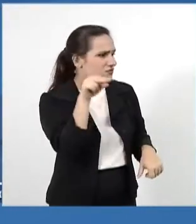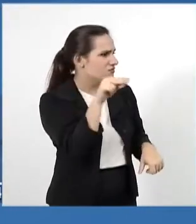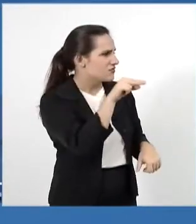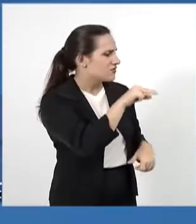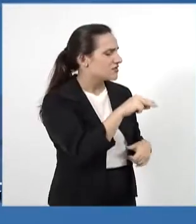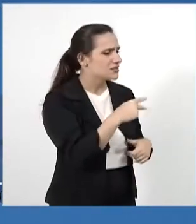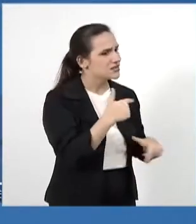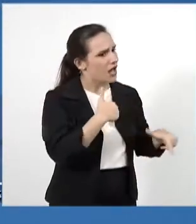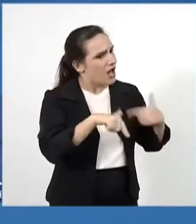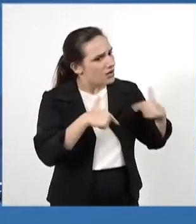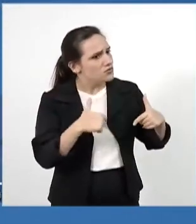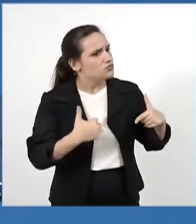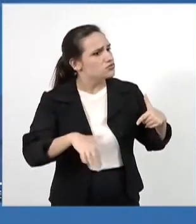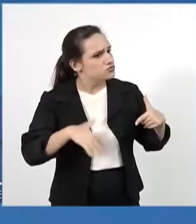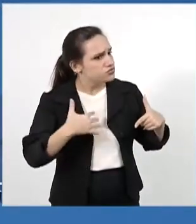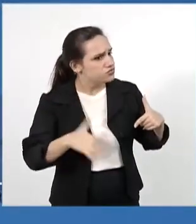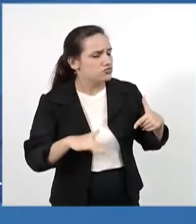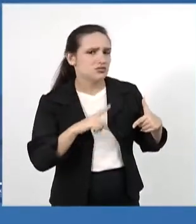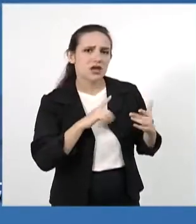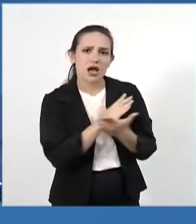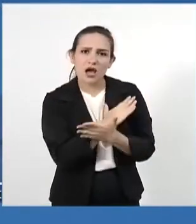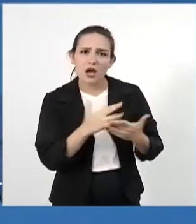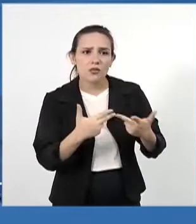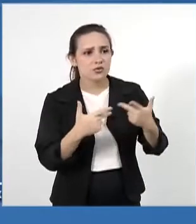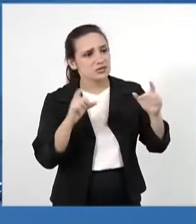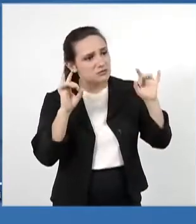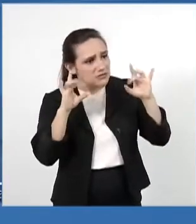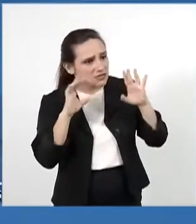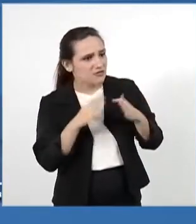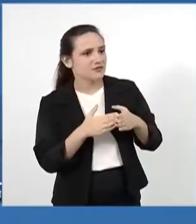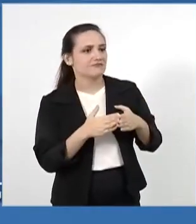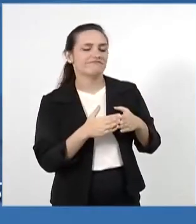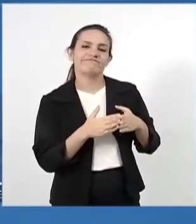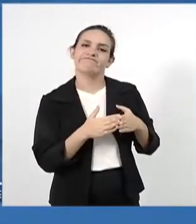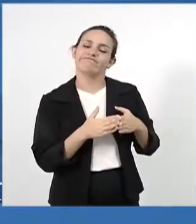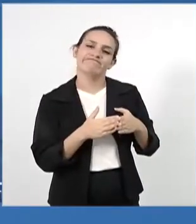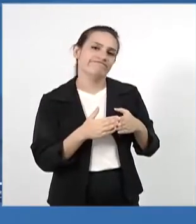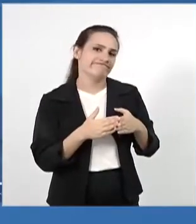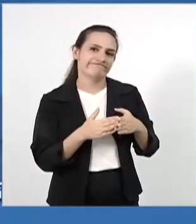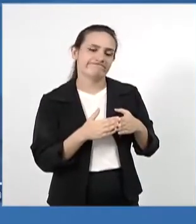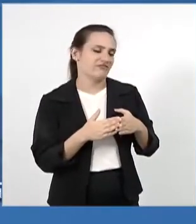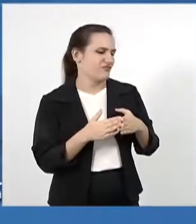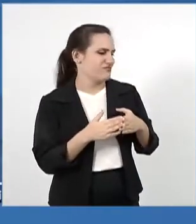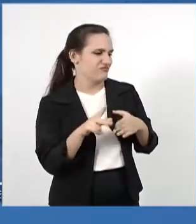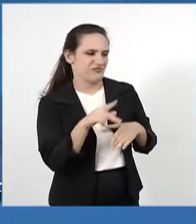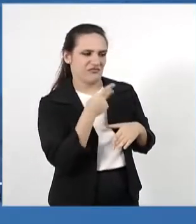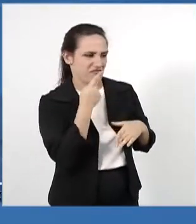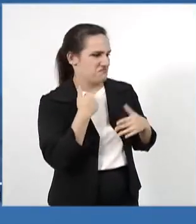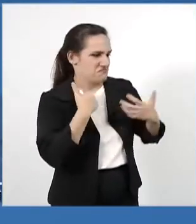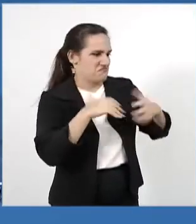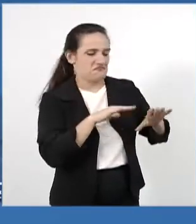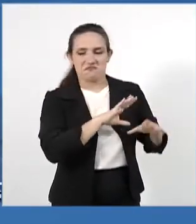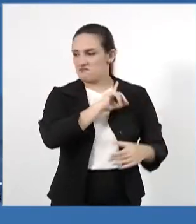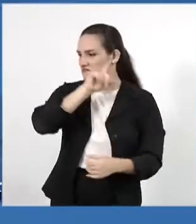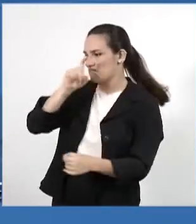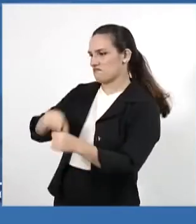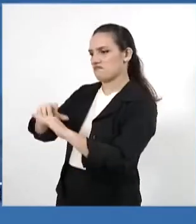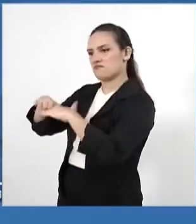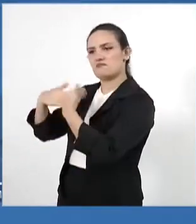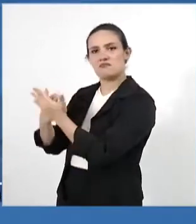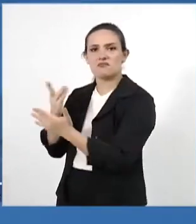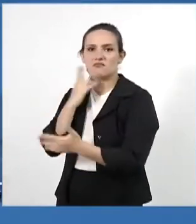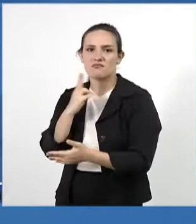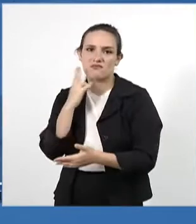do trabalho, as especificidades, ele acaba voltando para uma escola. Então, está sendo difícil